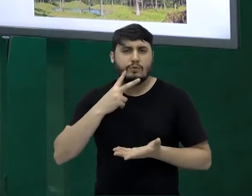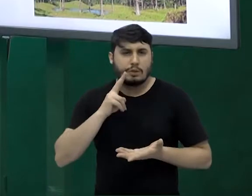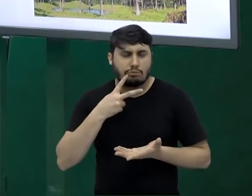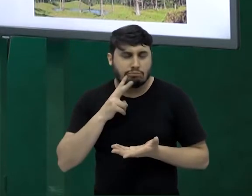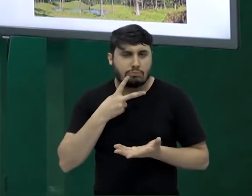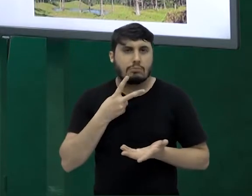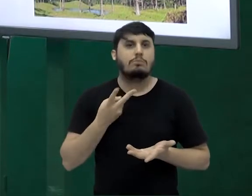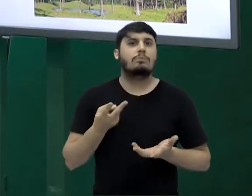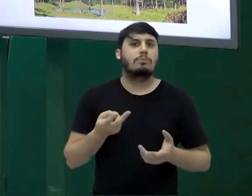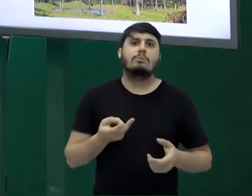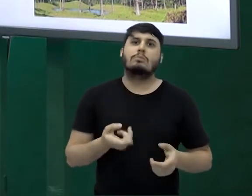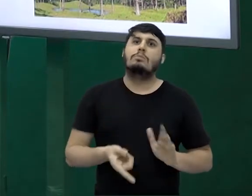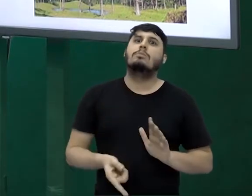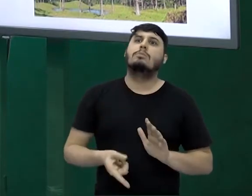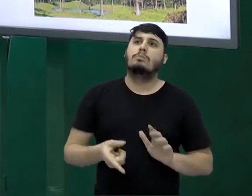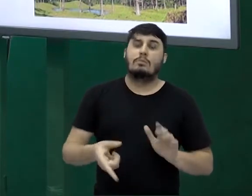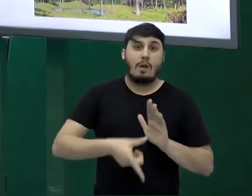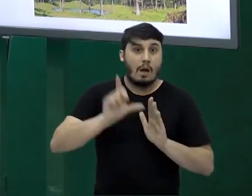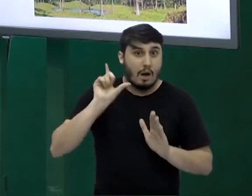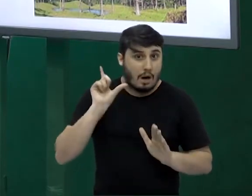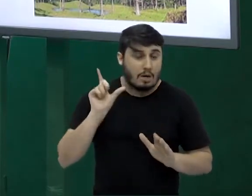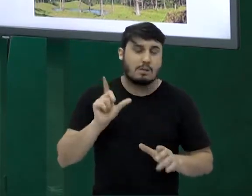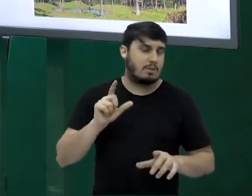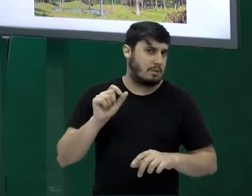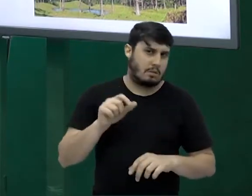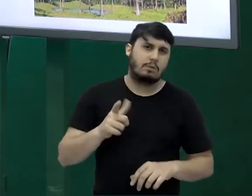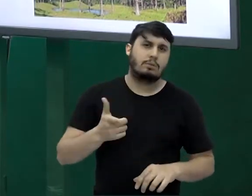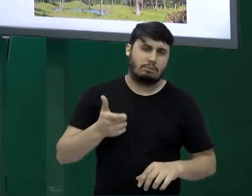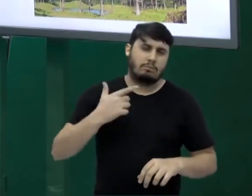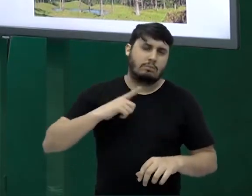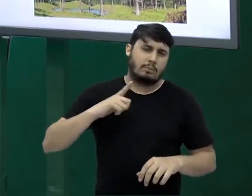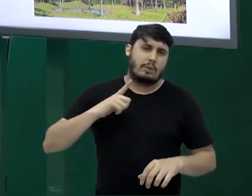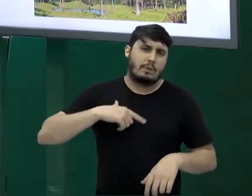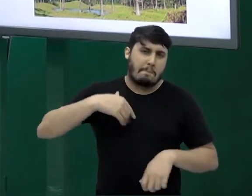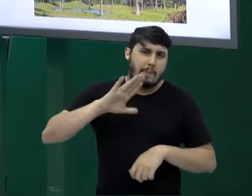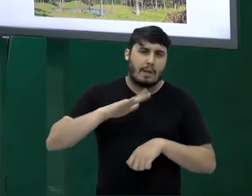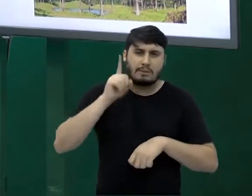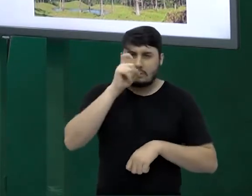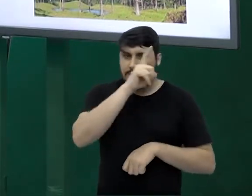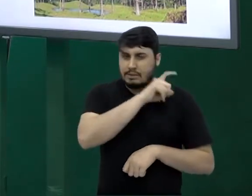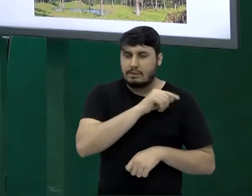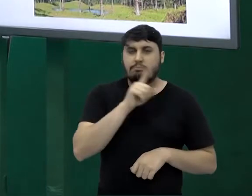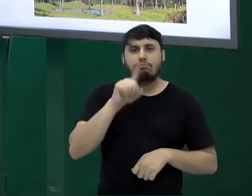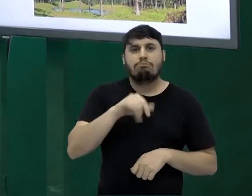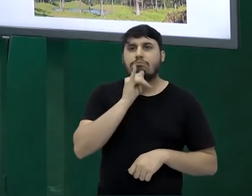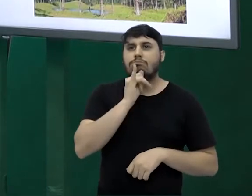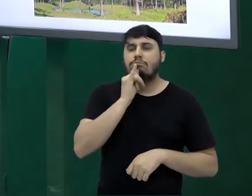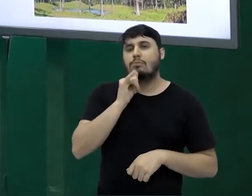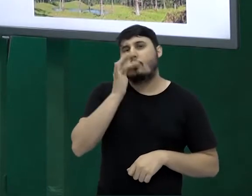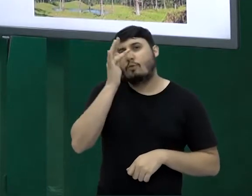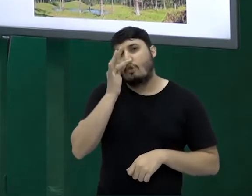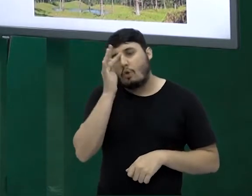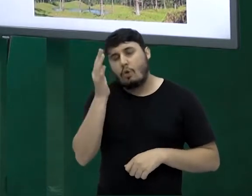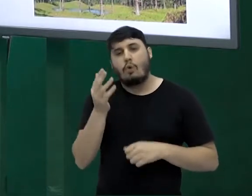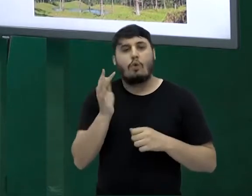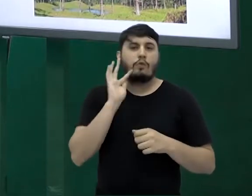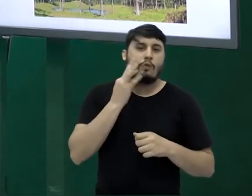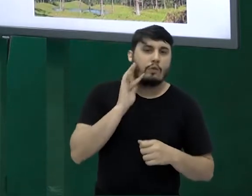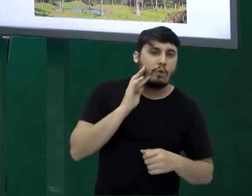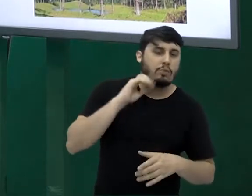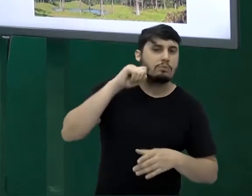mais complicado. Lembra? Órgão vegetativo, raízes, caules, folhas. Órgão reprodutivo, flor, fruto, semente,